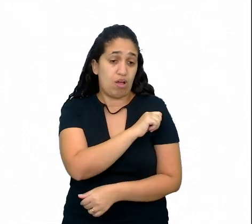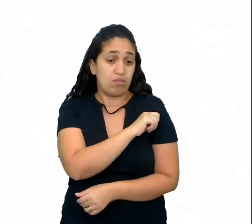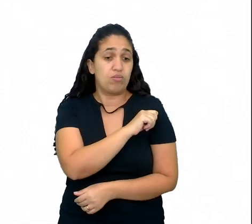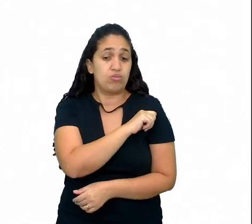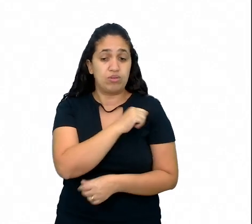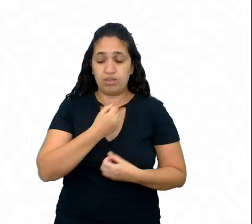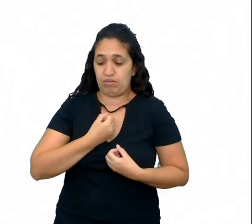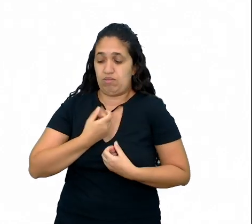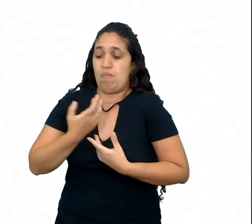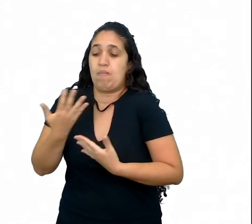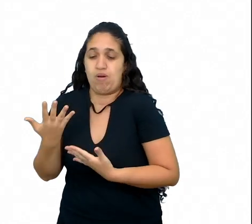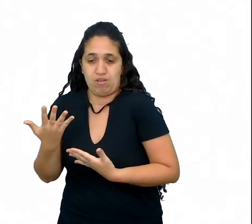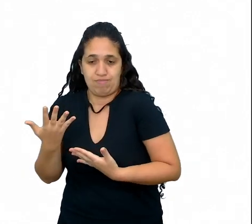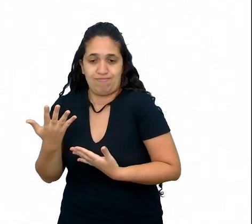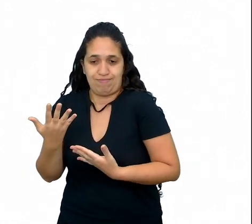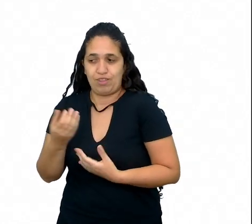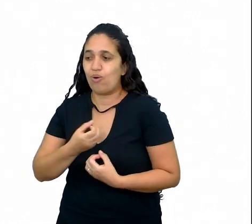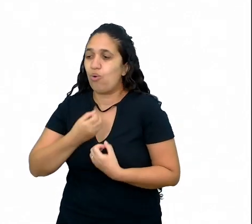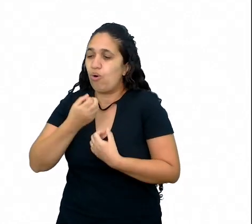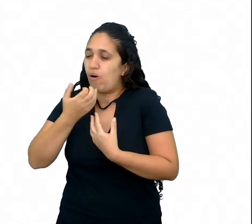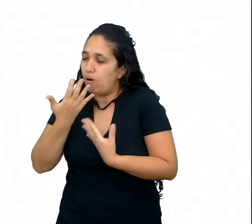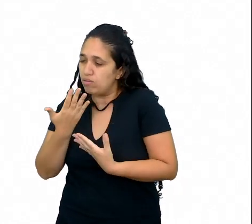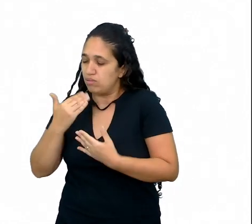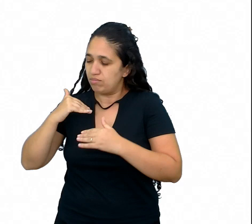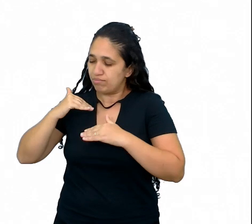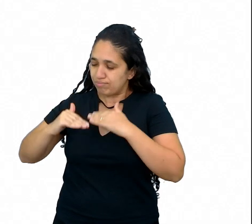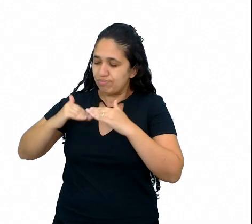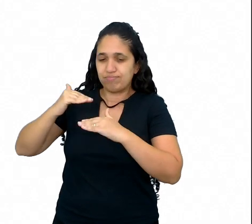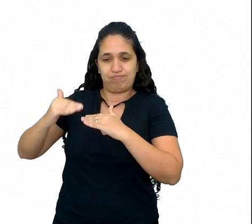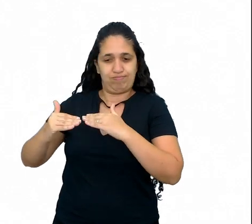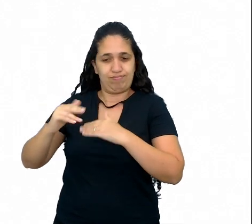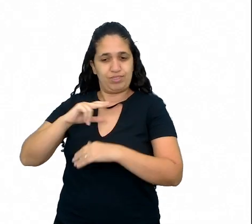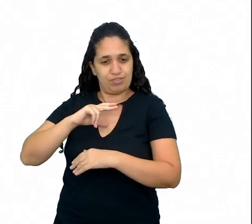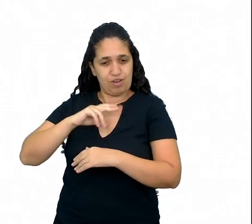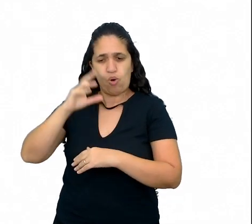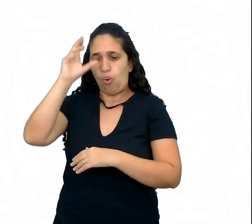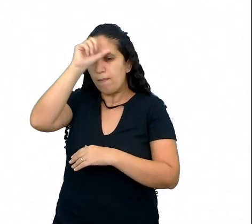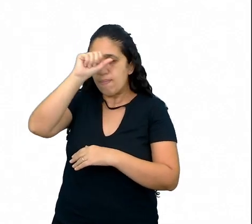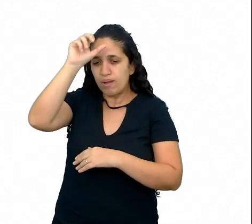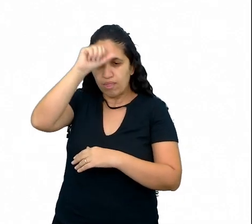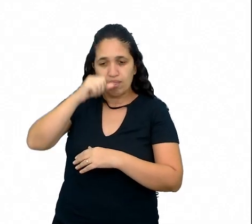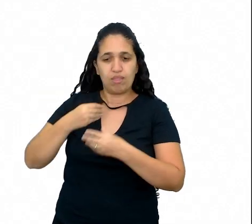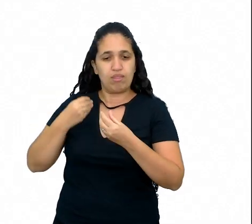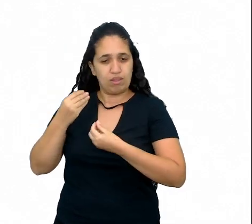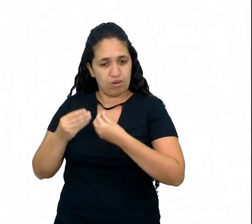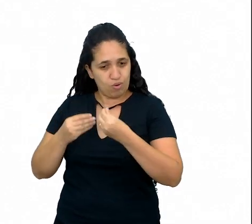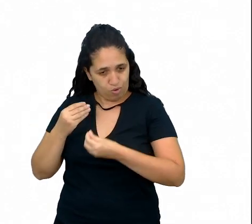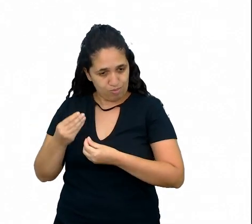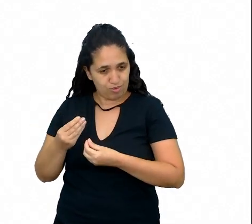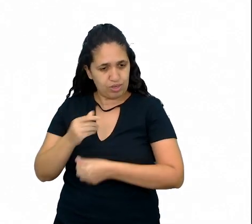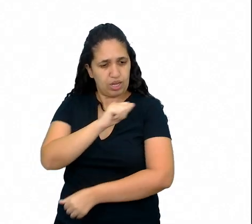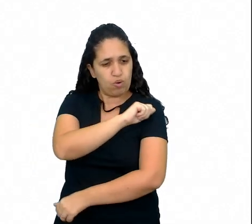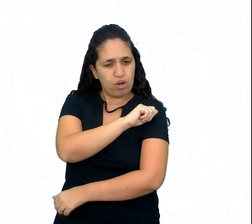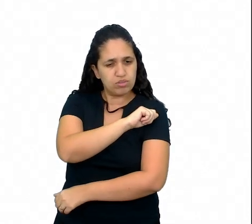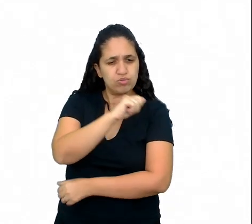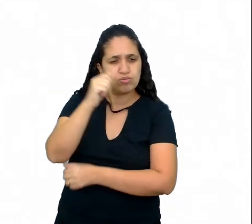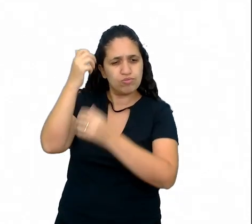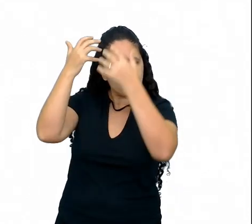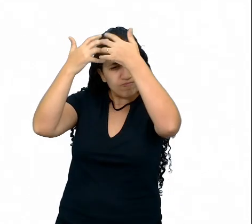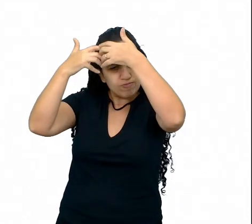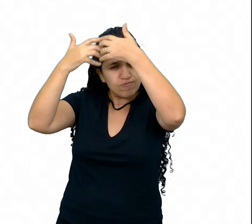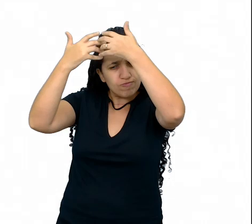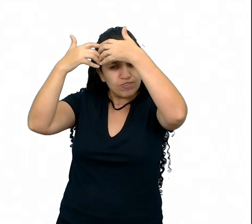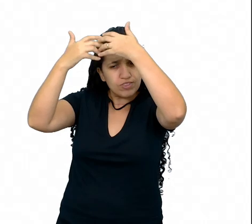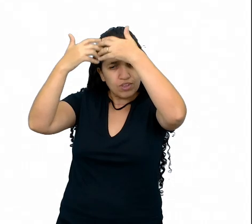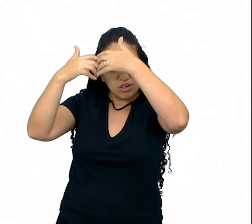ele conta para nós um pouco sobre o seu processo do aprender, né? E aí é ele refletindo sobre a própria